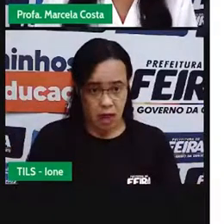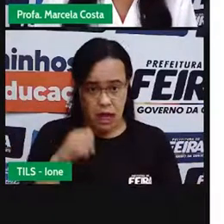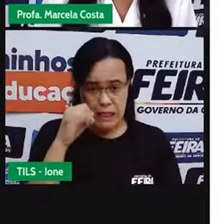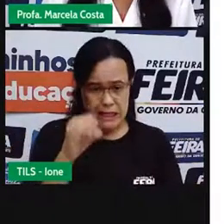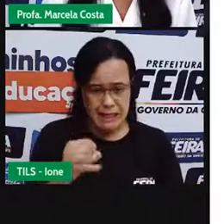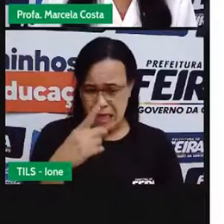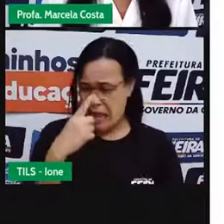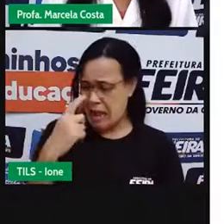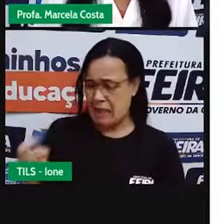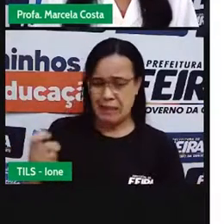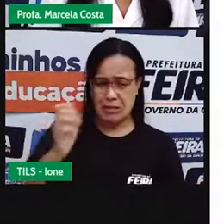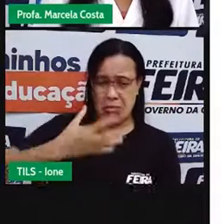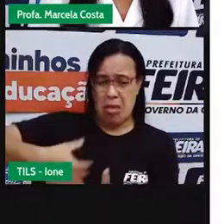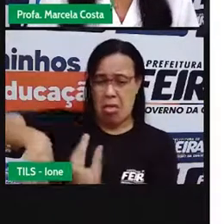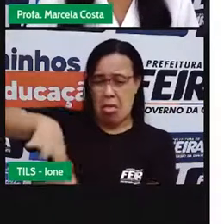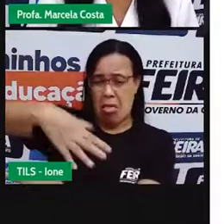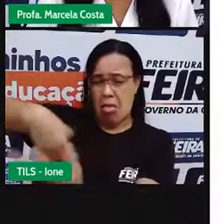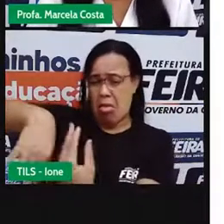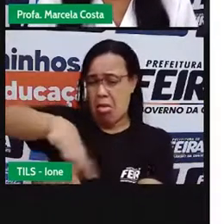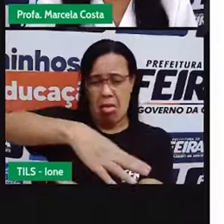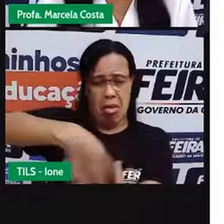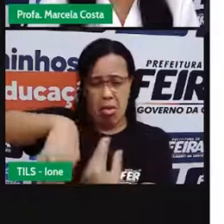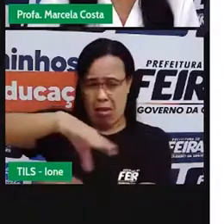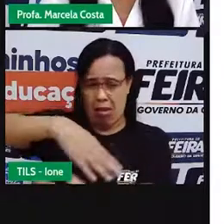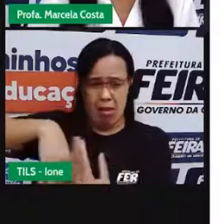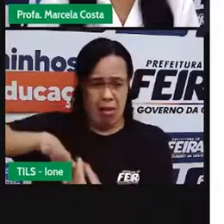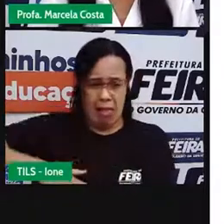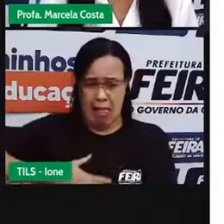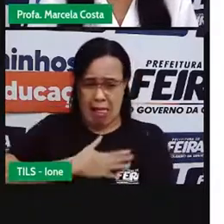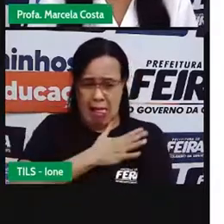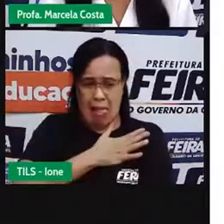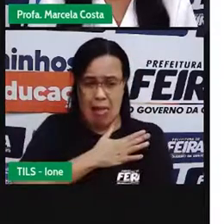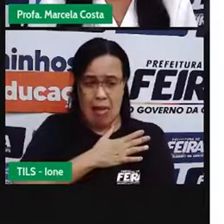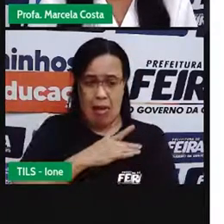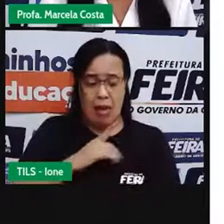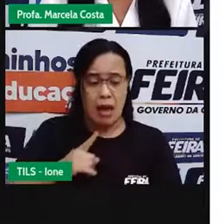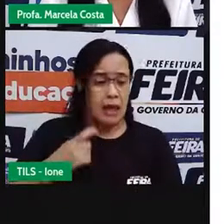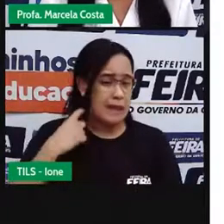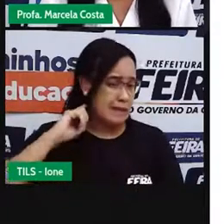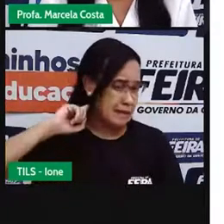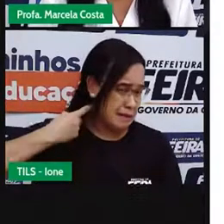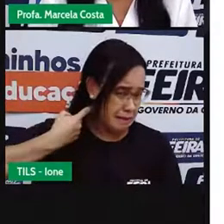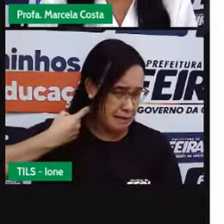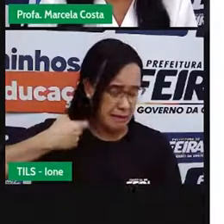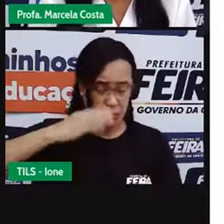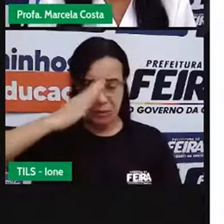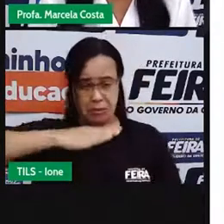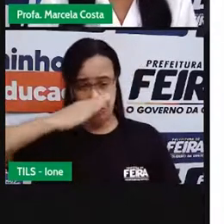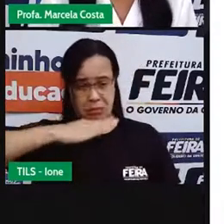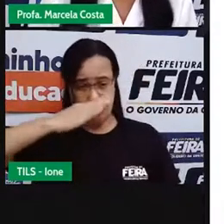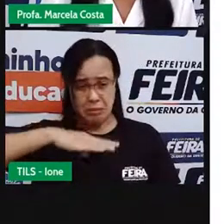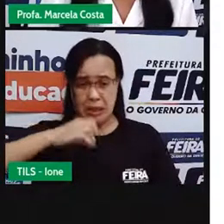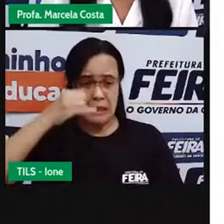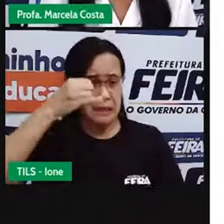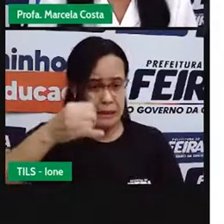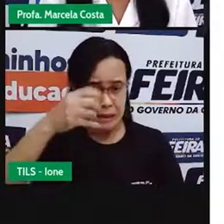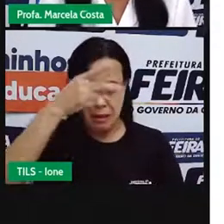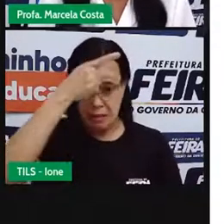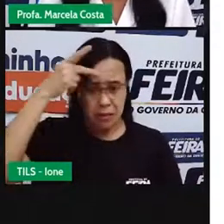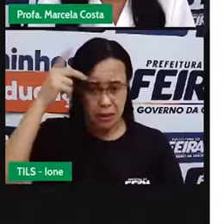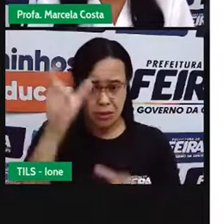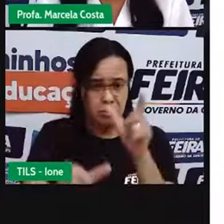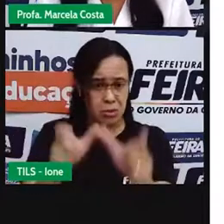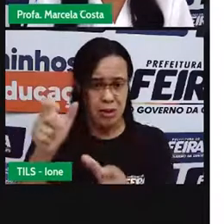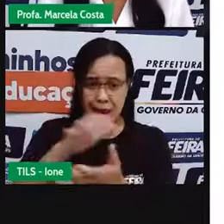casa, né? Quem é que iria coletar para levar para os centros de reciclagem, para o